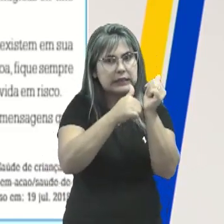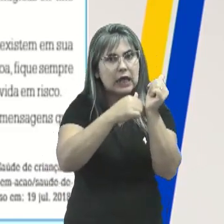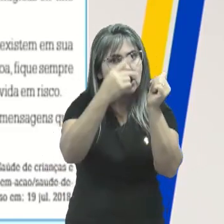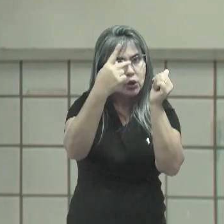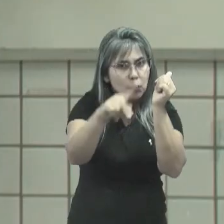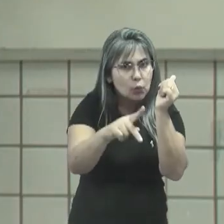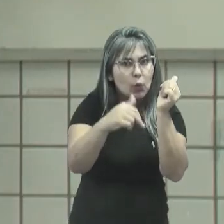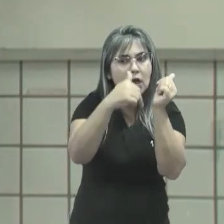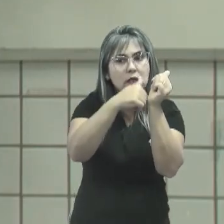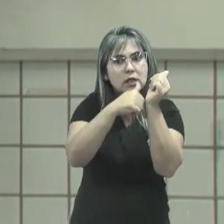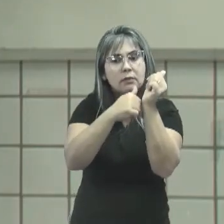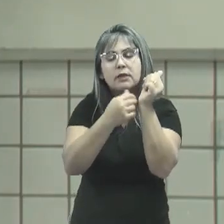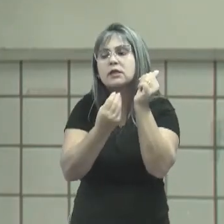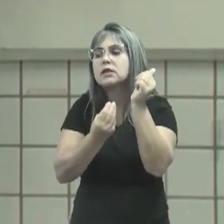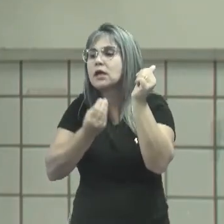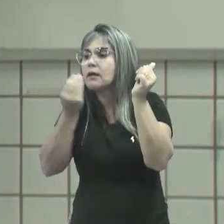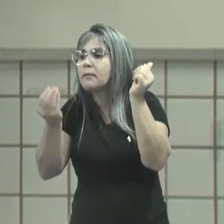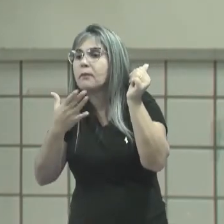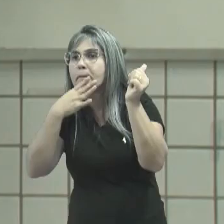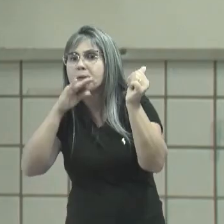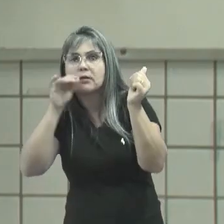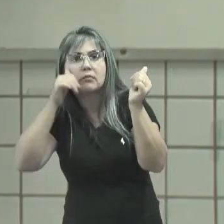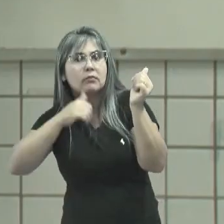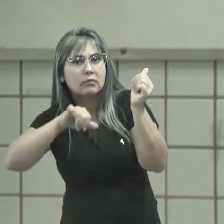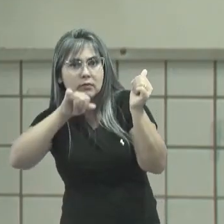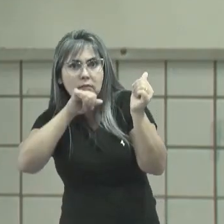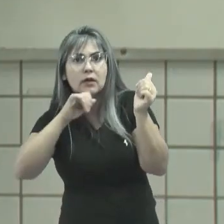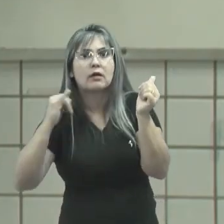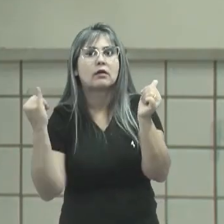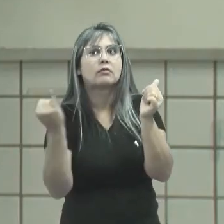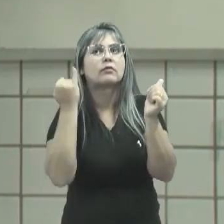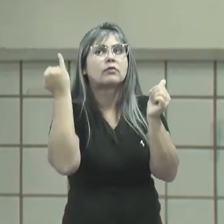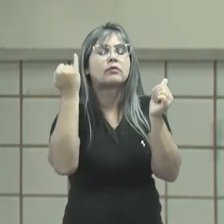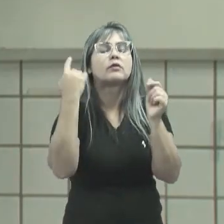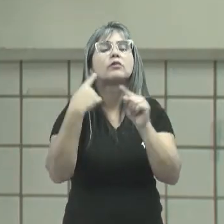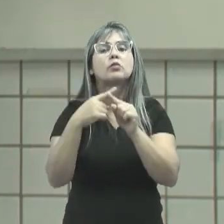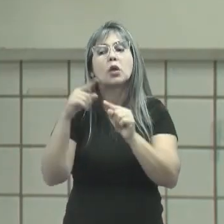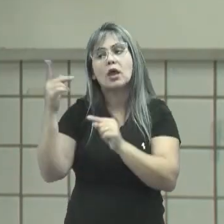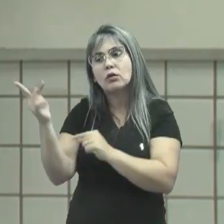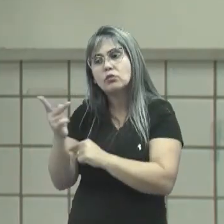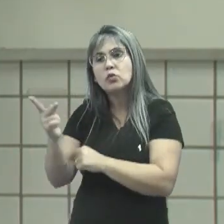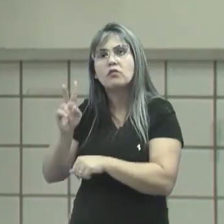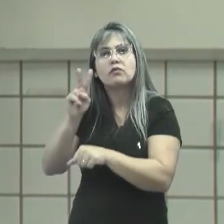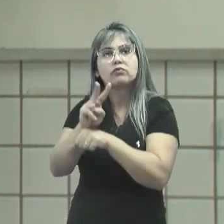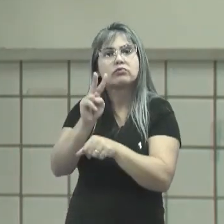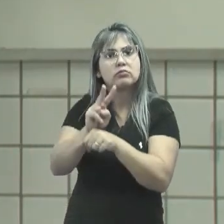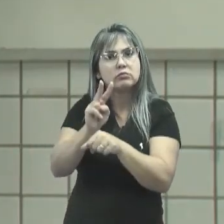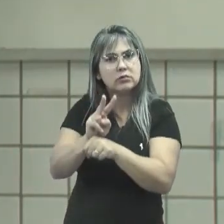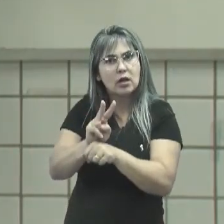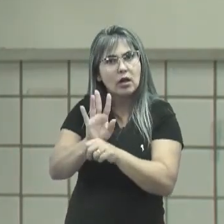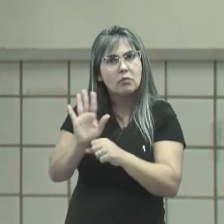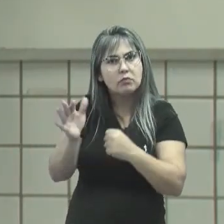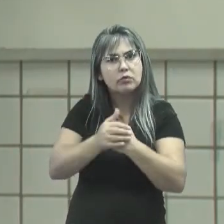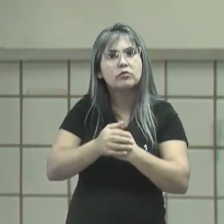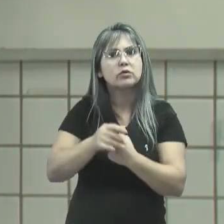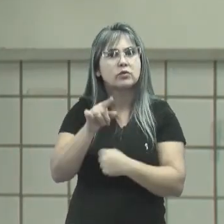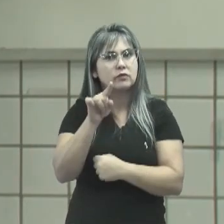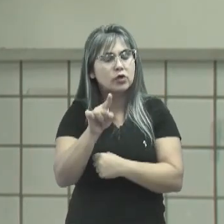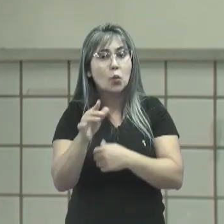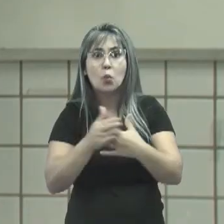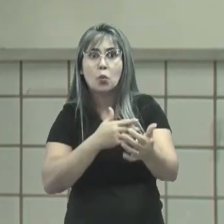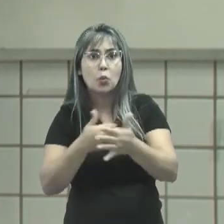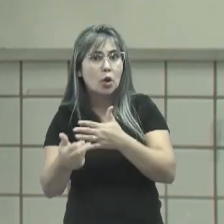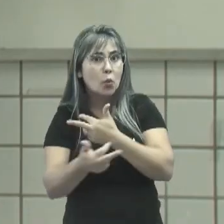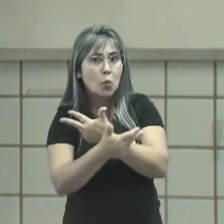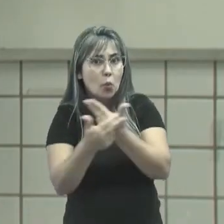seus pais que você tem uma proteção maior, viu? Lá a gente costuma dizer o seguinte, se